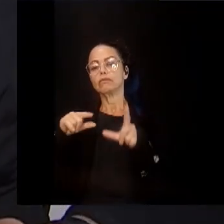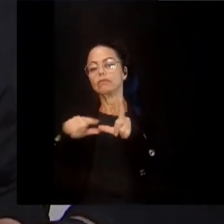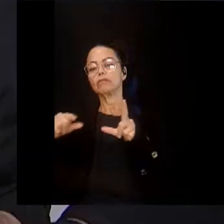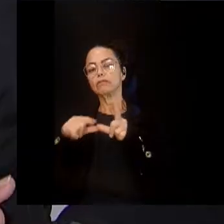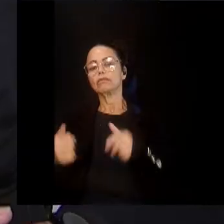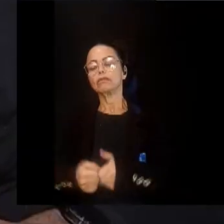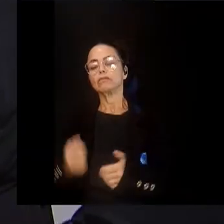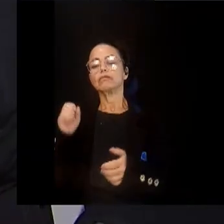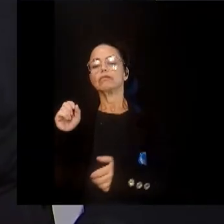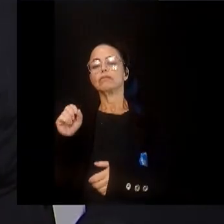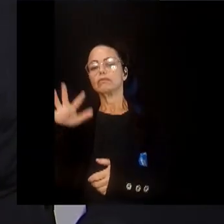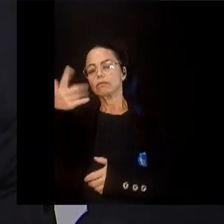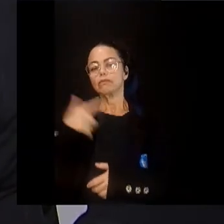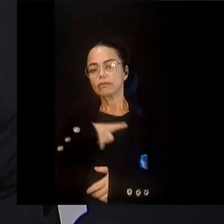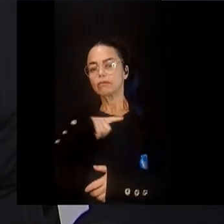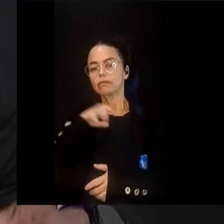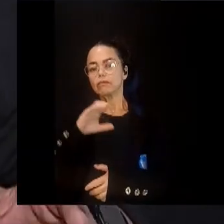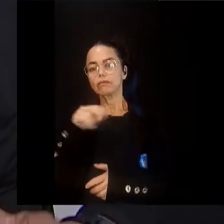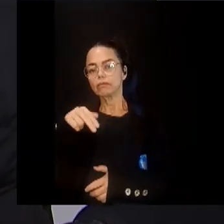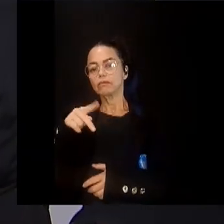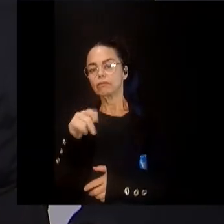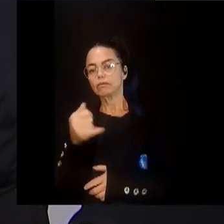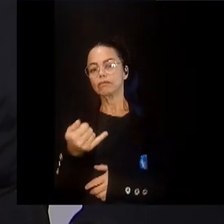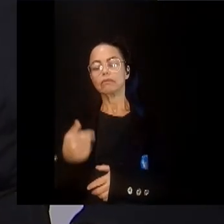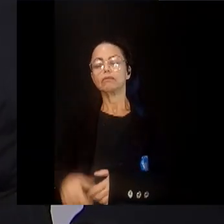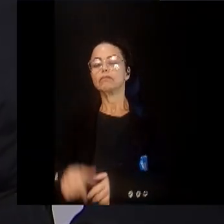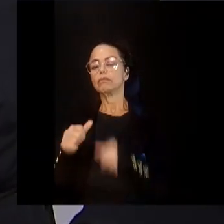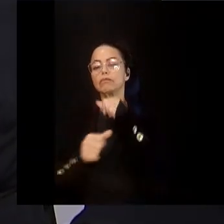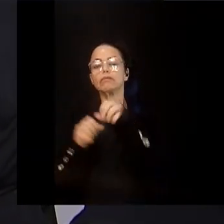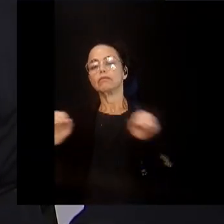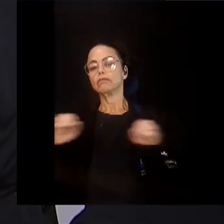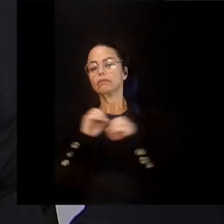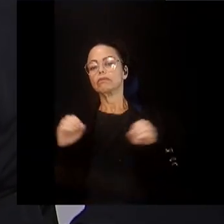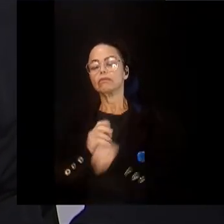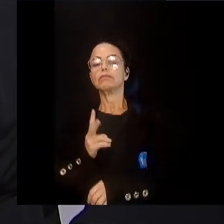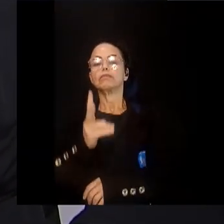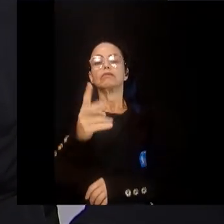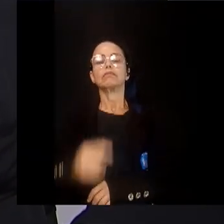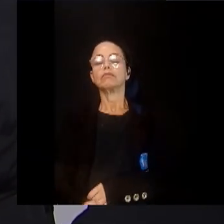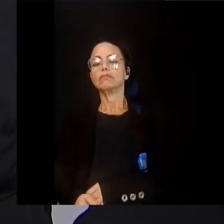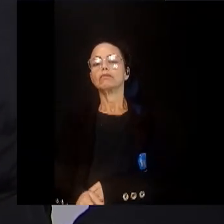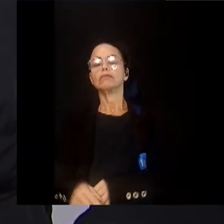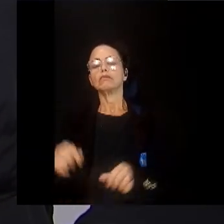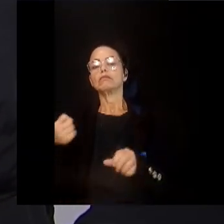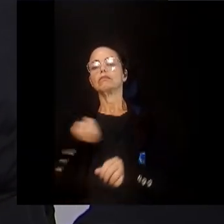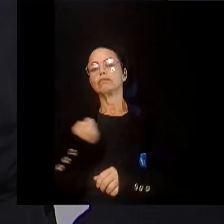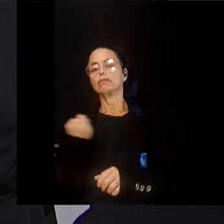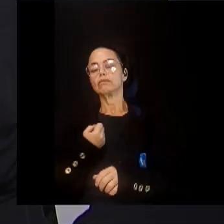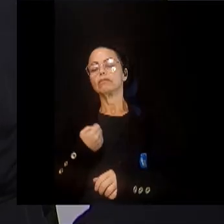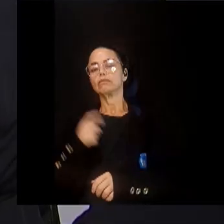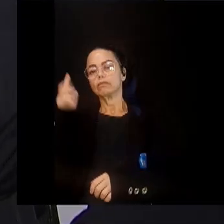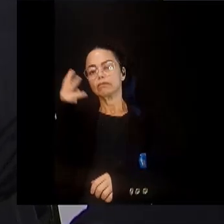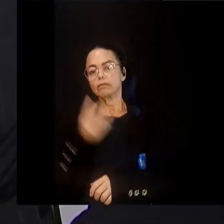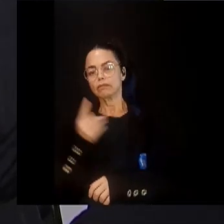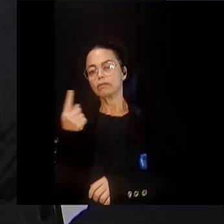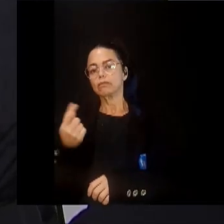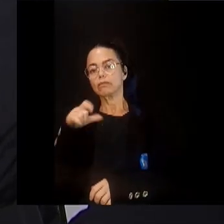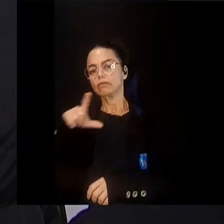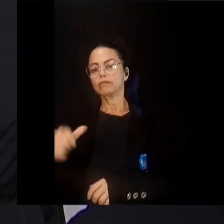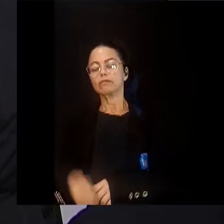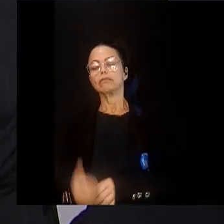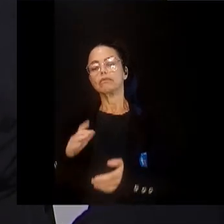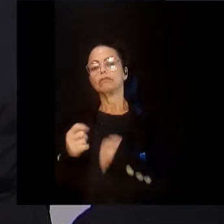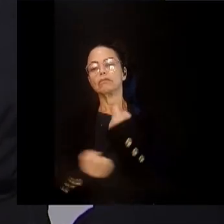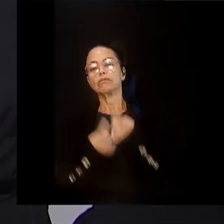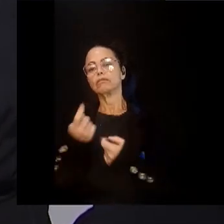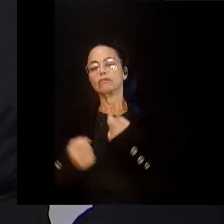já tem CNPJ não muda nada, continua com o CNPJ com números e a partir do 31 de julho, alguns CNPJs vão começar a